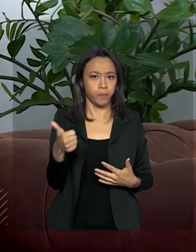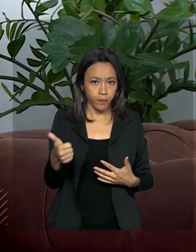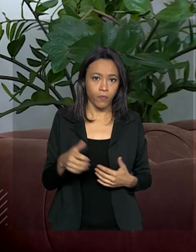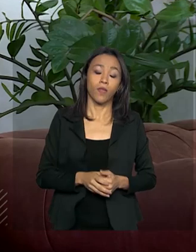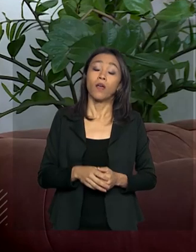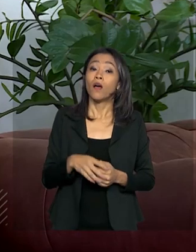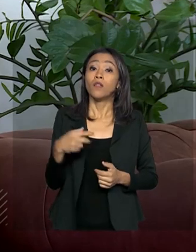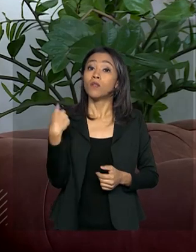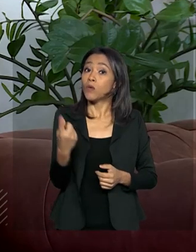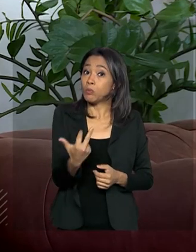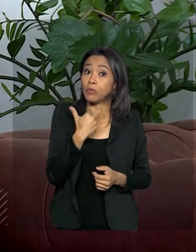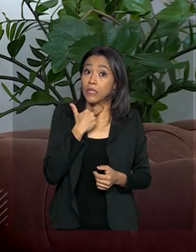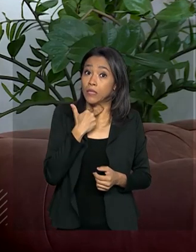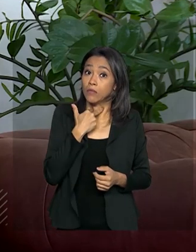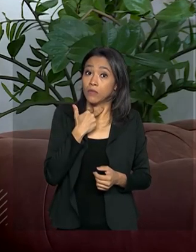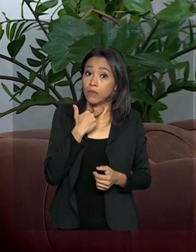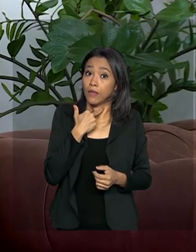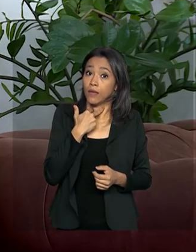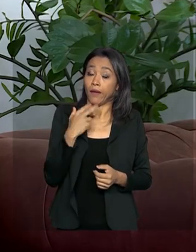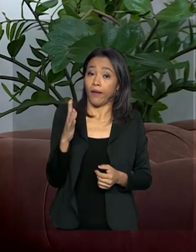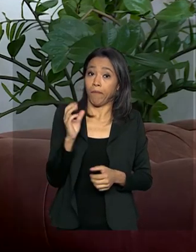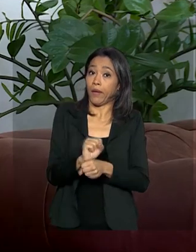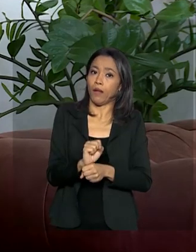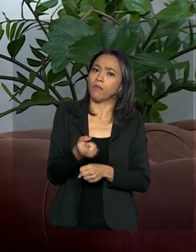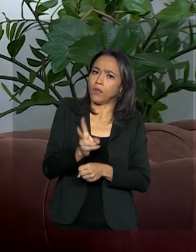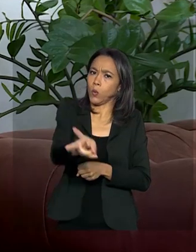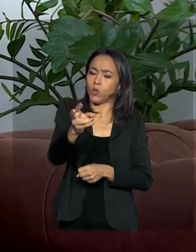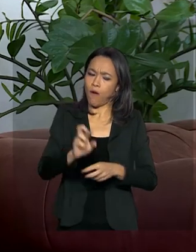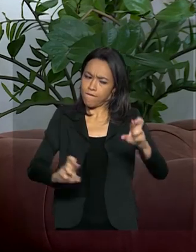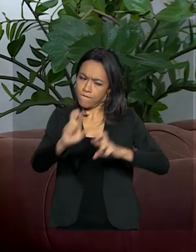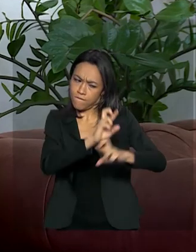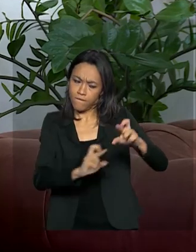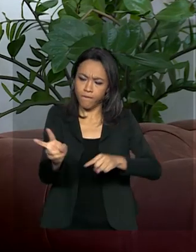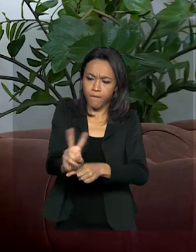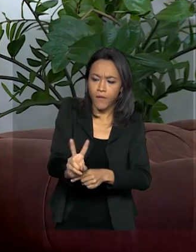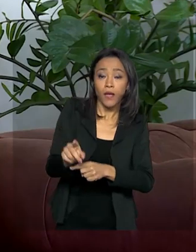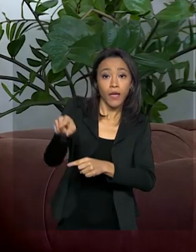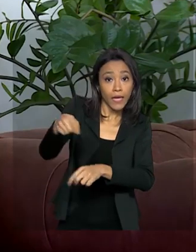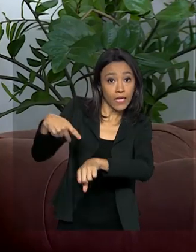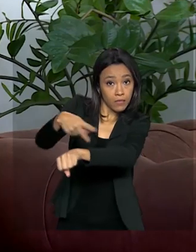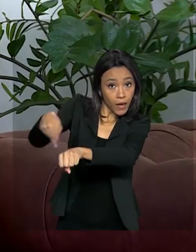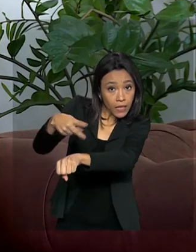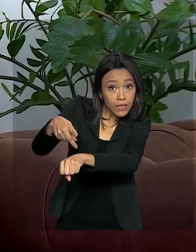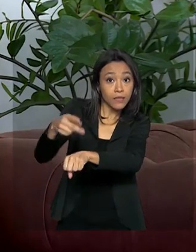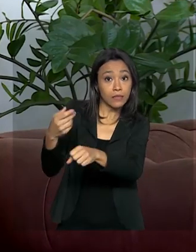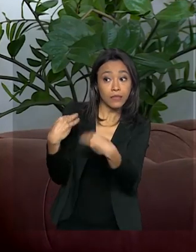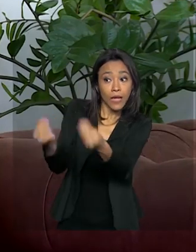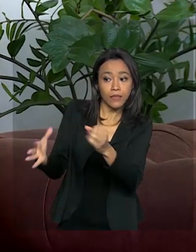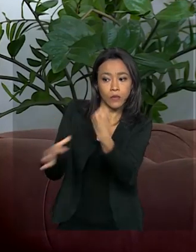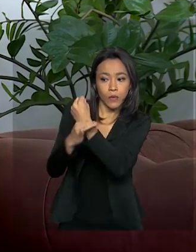podemos é deixar de fazer a fiscalização né e da segurança para aqueles países que importam